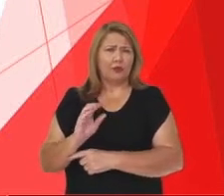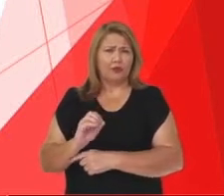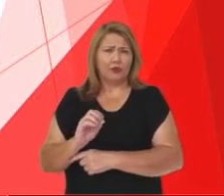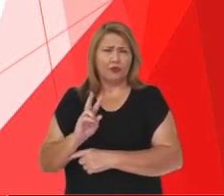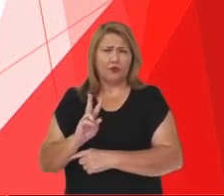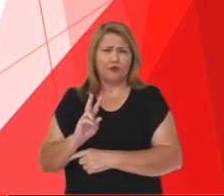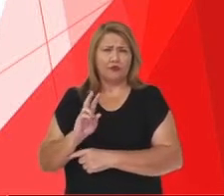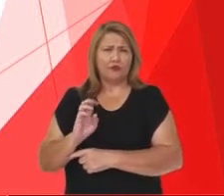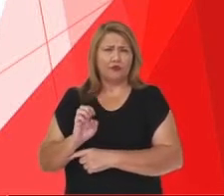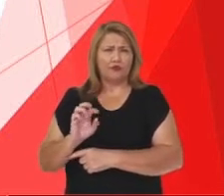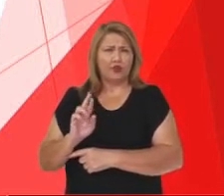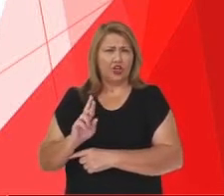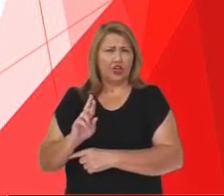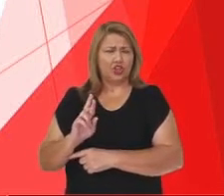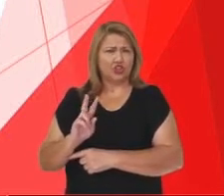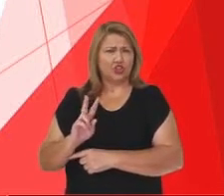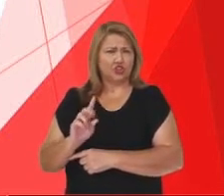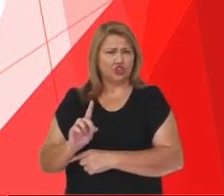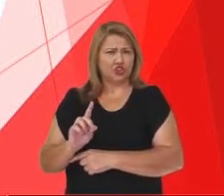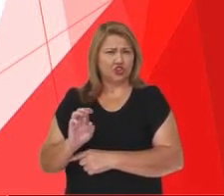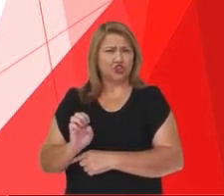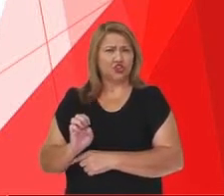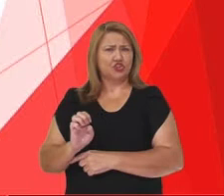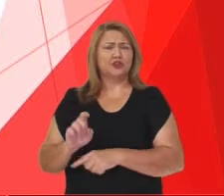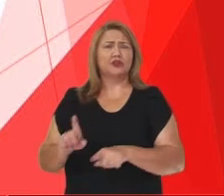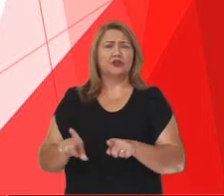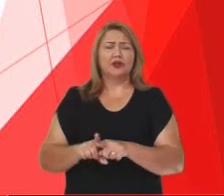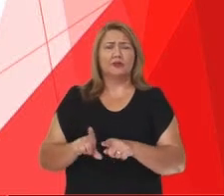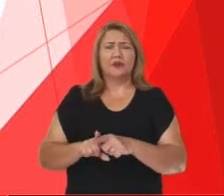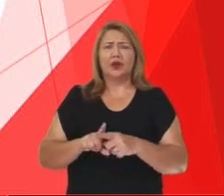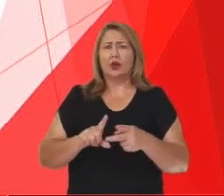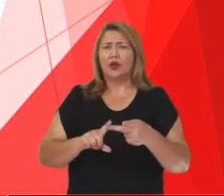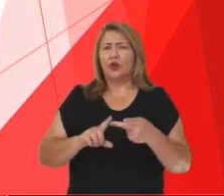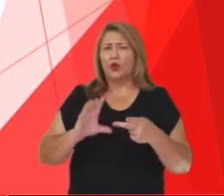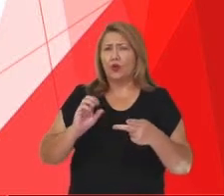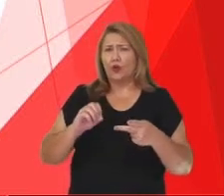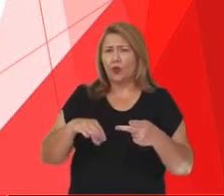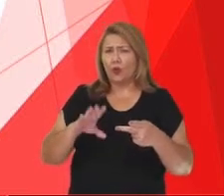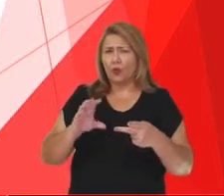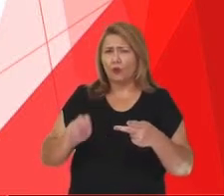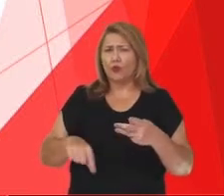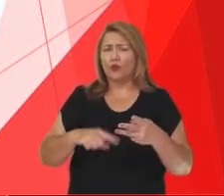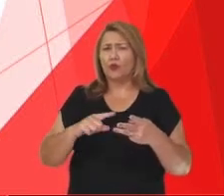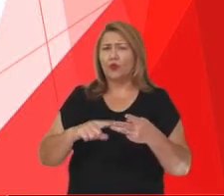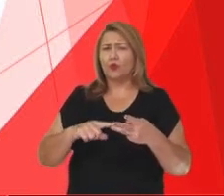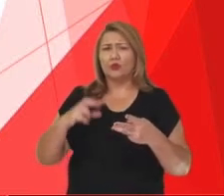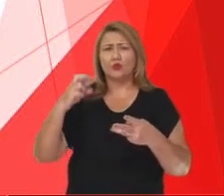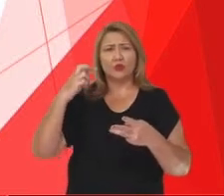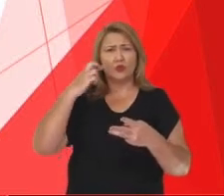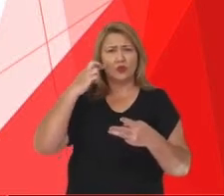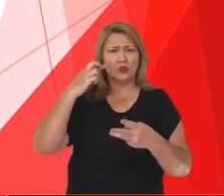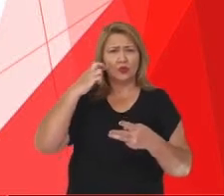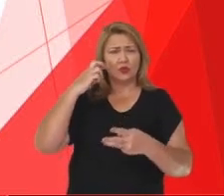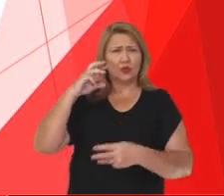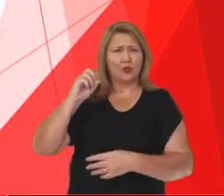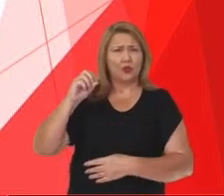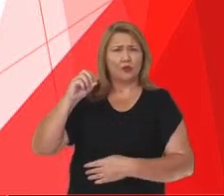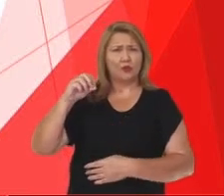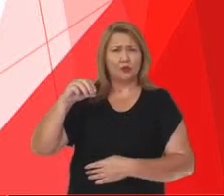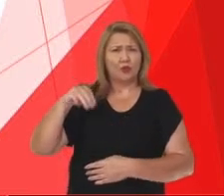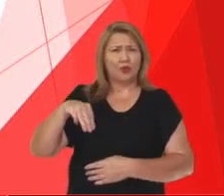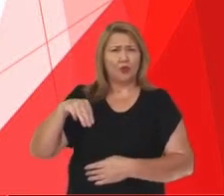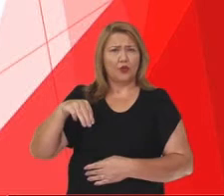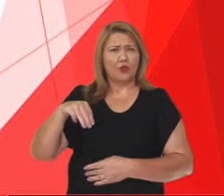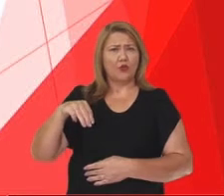Congo e da região de Moçambique, dando aí mais ou menos 4,5 milhões